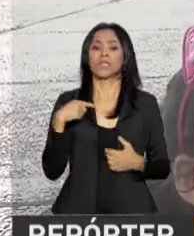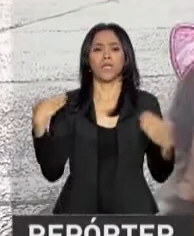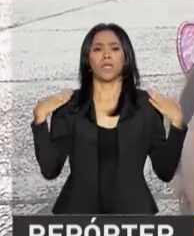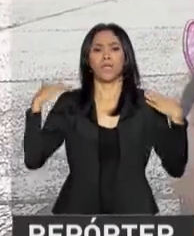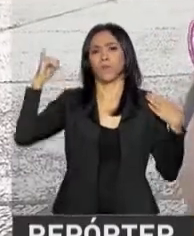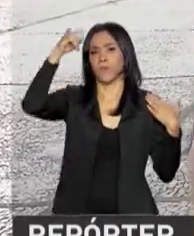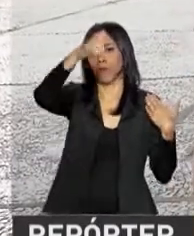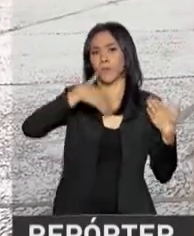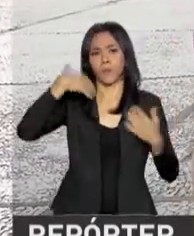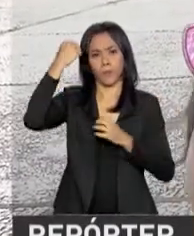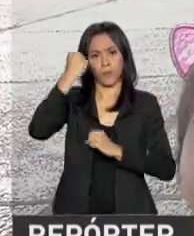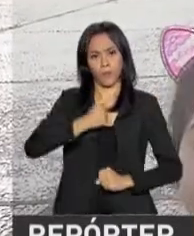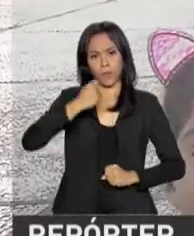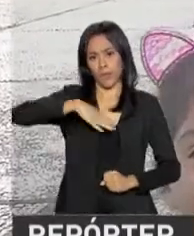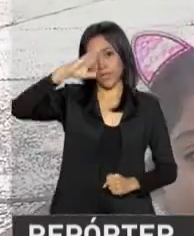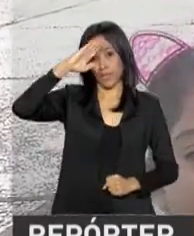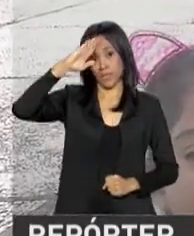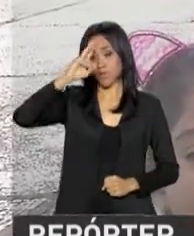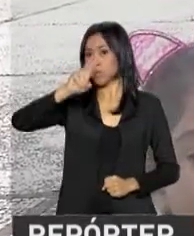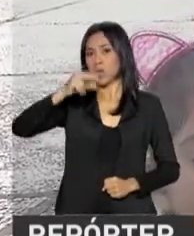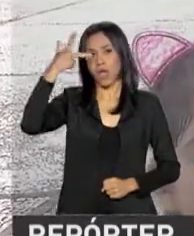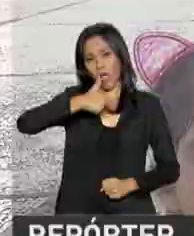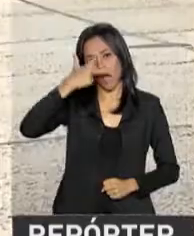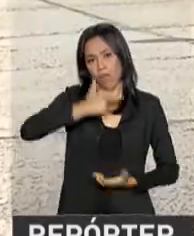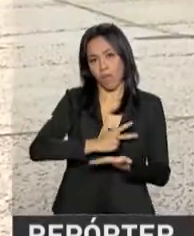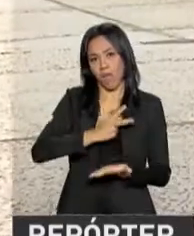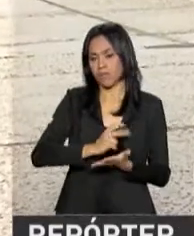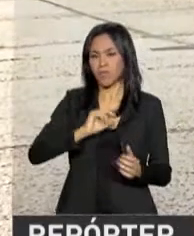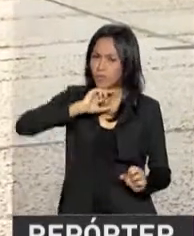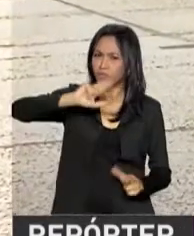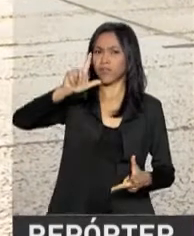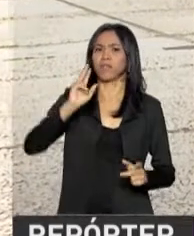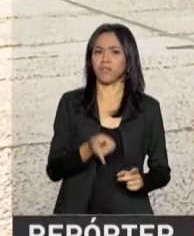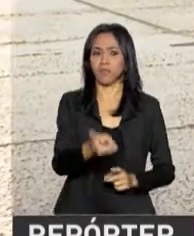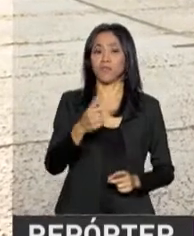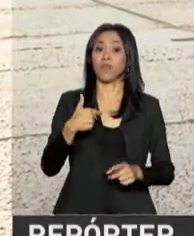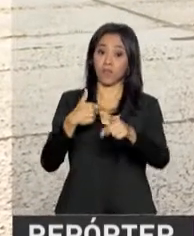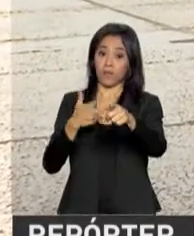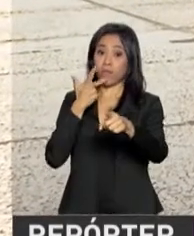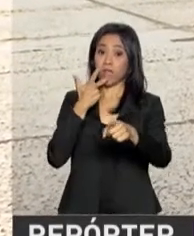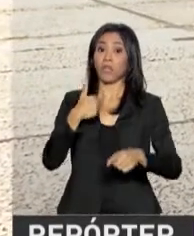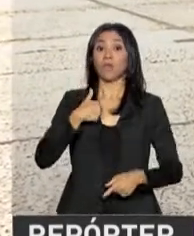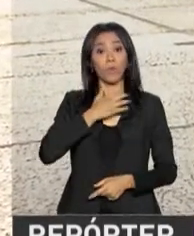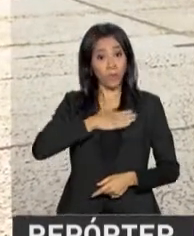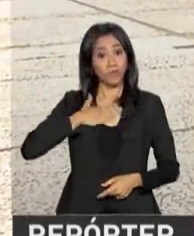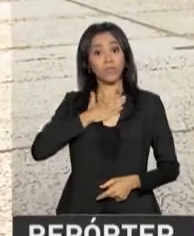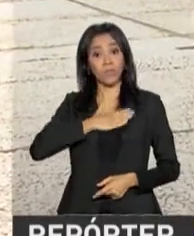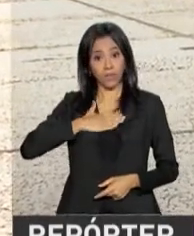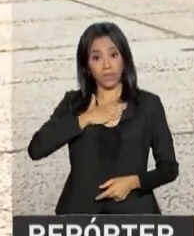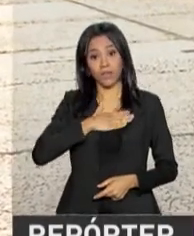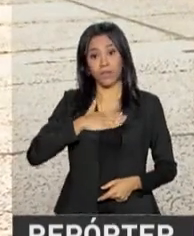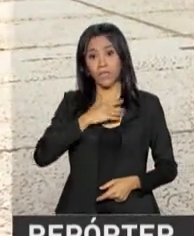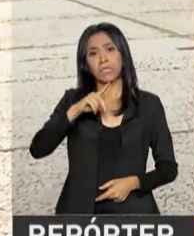marinha tem o exército então nunca é repetitivo sempre é diferente gostei muito do evento e realmente tem um